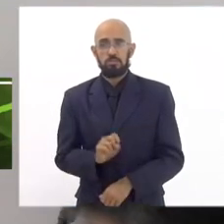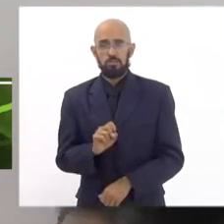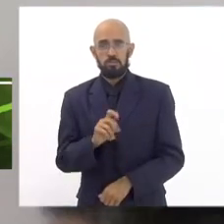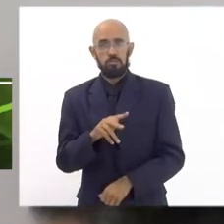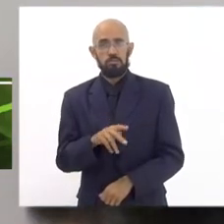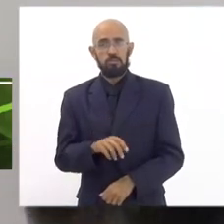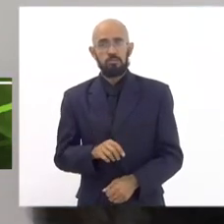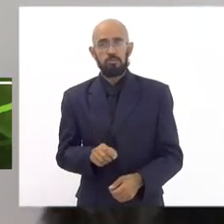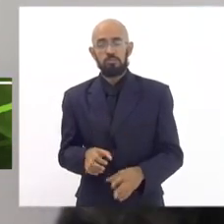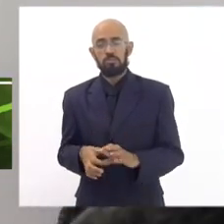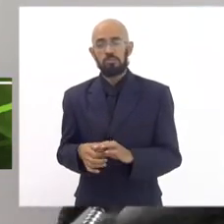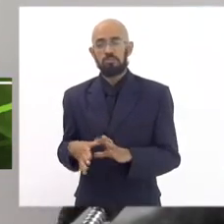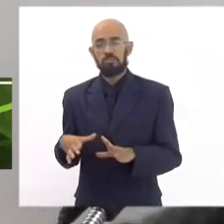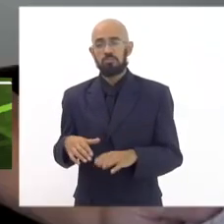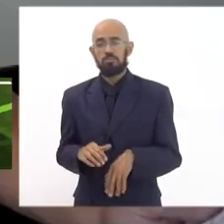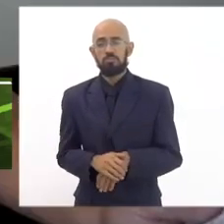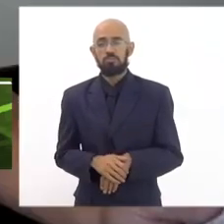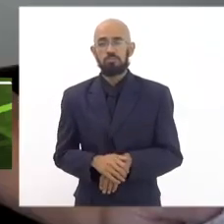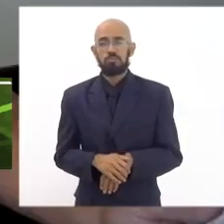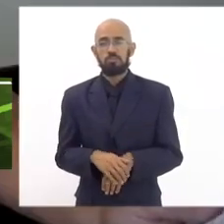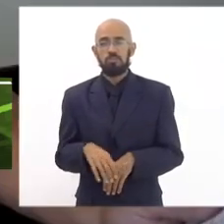vista, deputado Rodrigo Amorim.